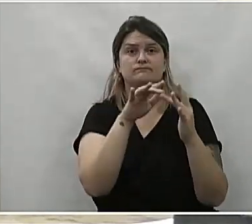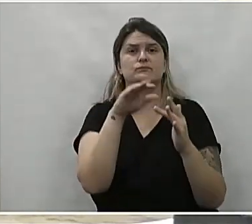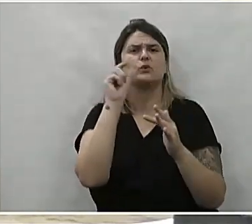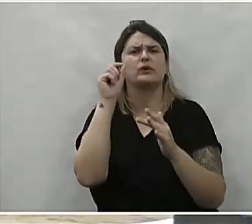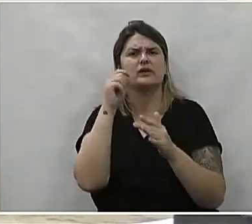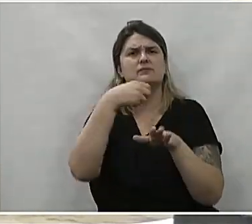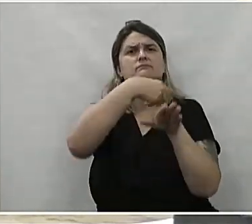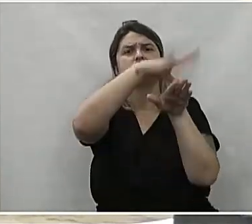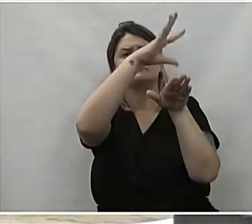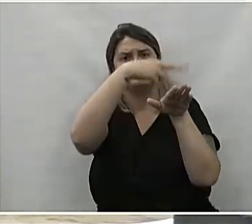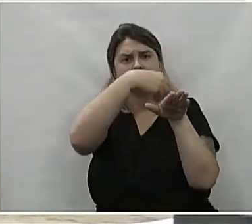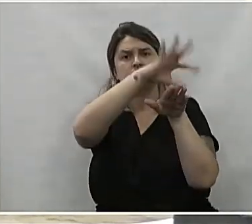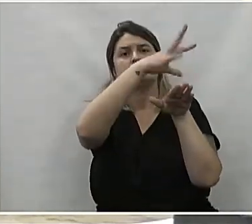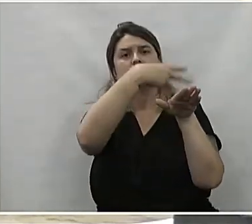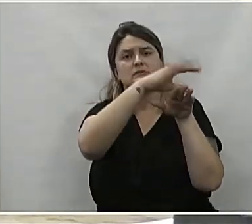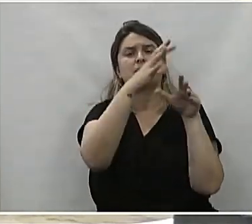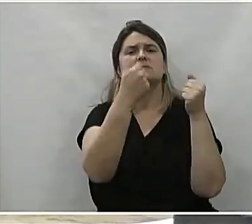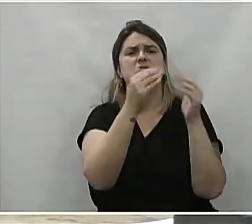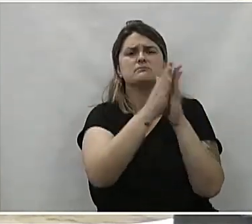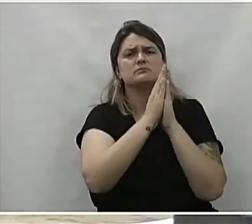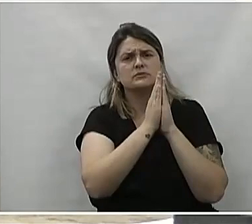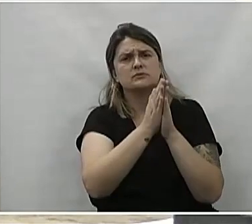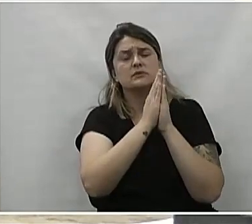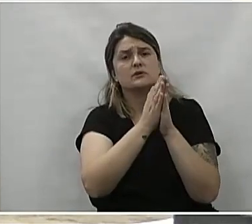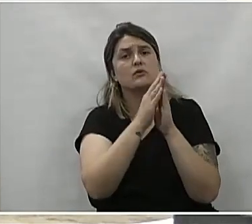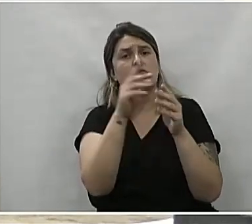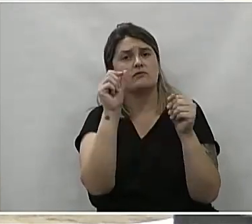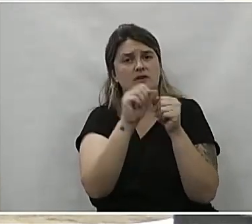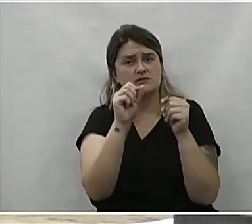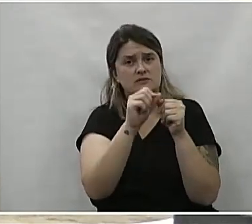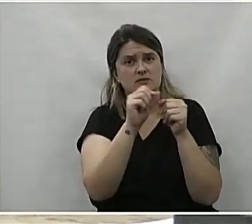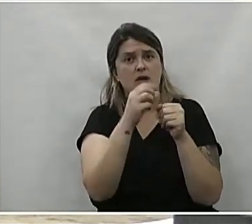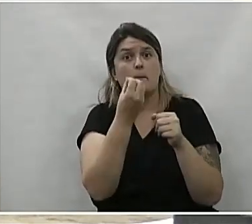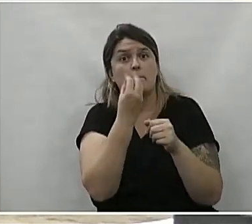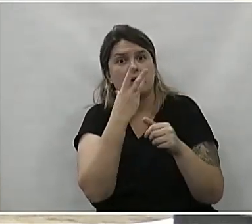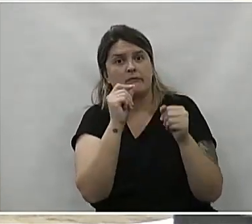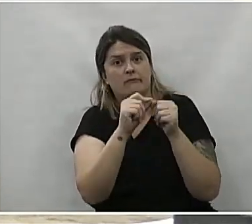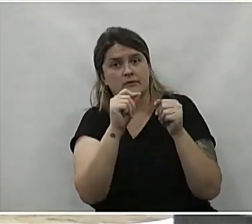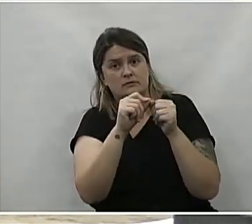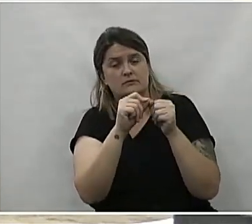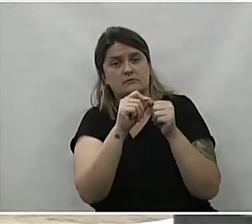que é passado A gente tem que implorar Para que seja bem feito